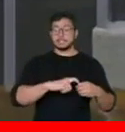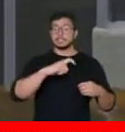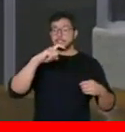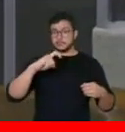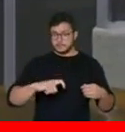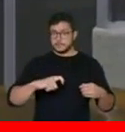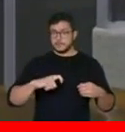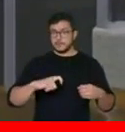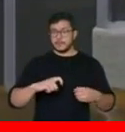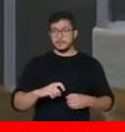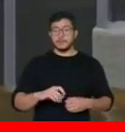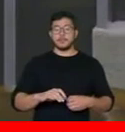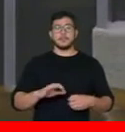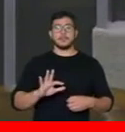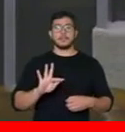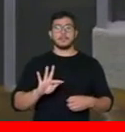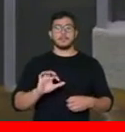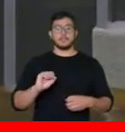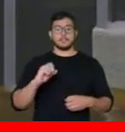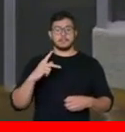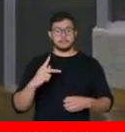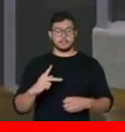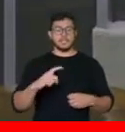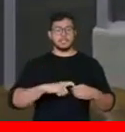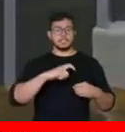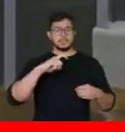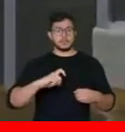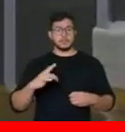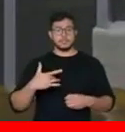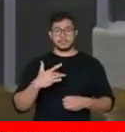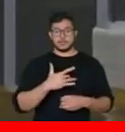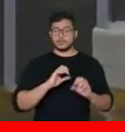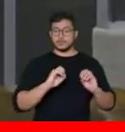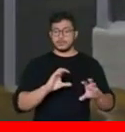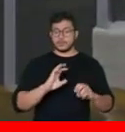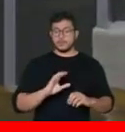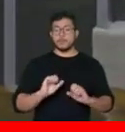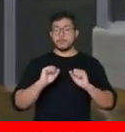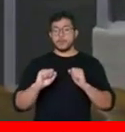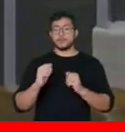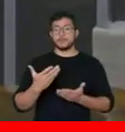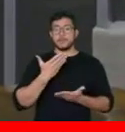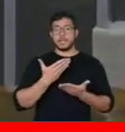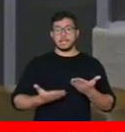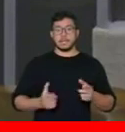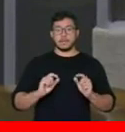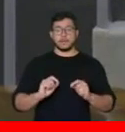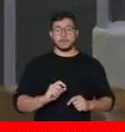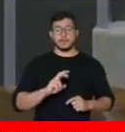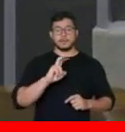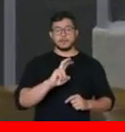Fundo Social do pré-sal, da educação e da saúde, nós perderemos esses dois setores